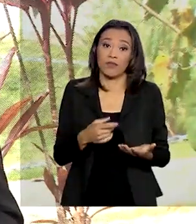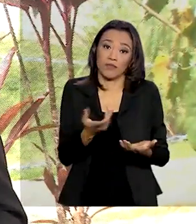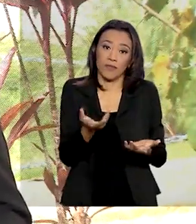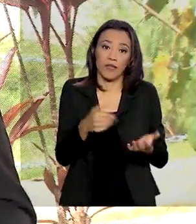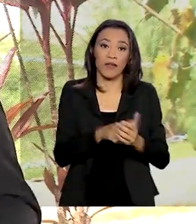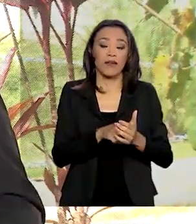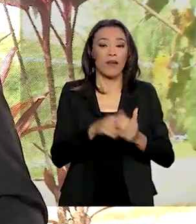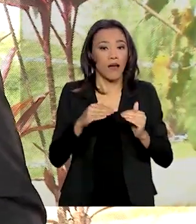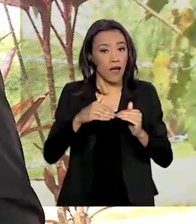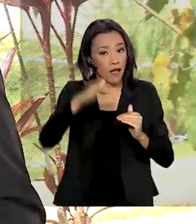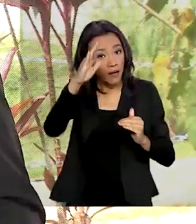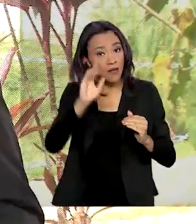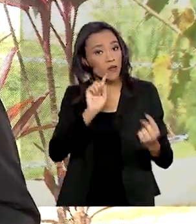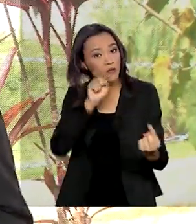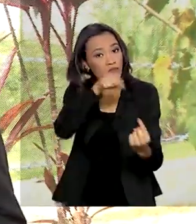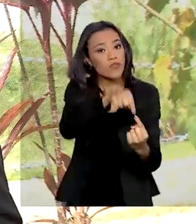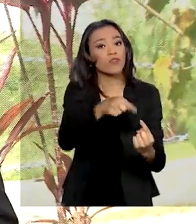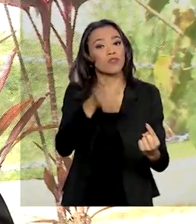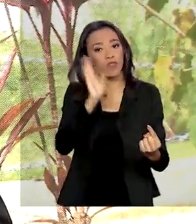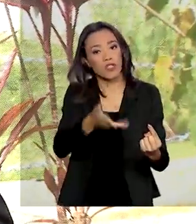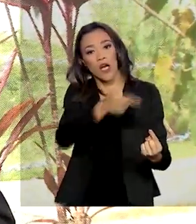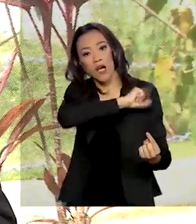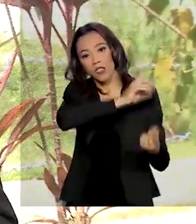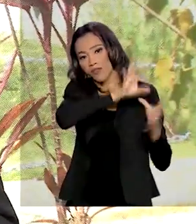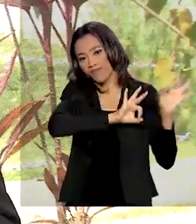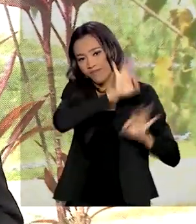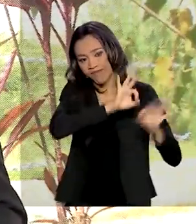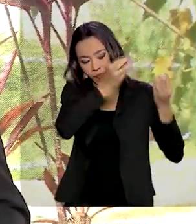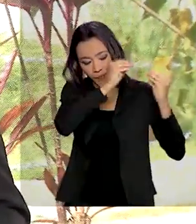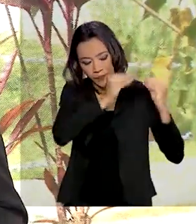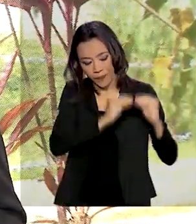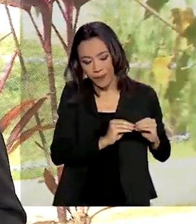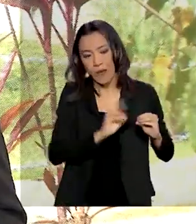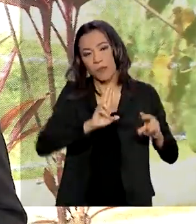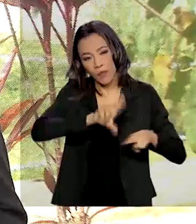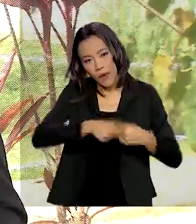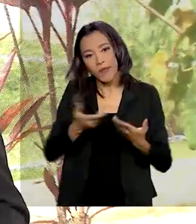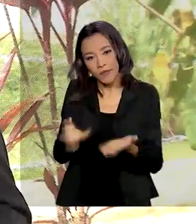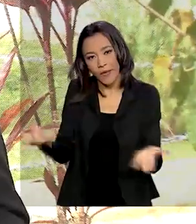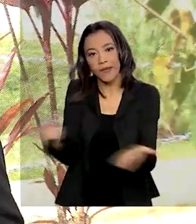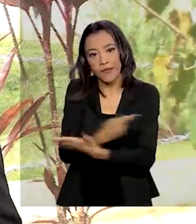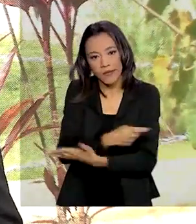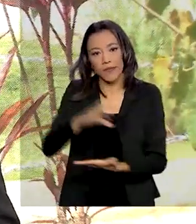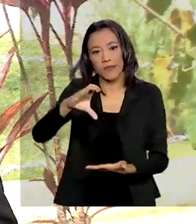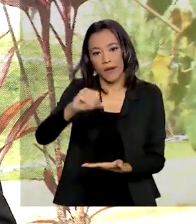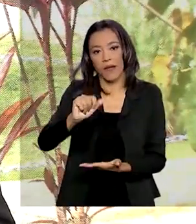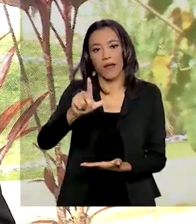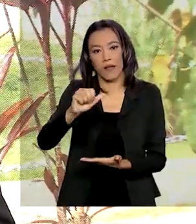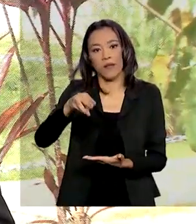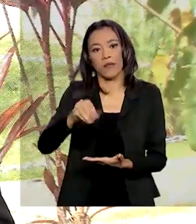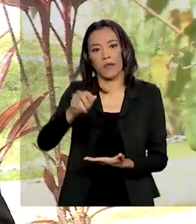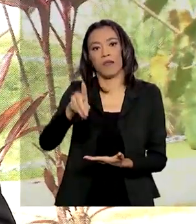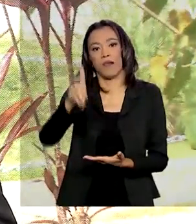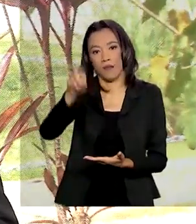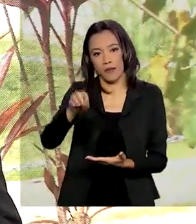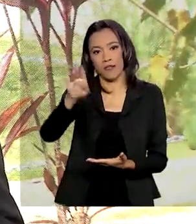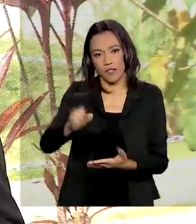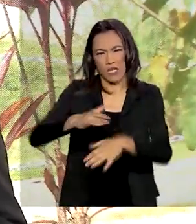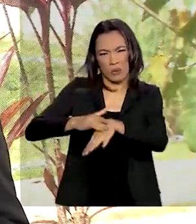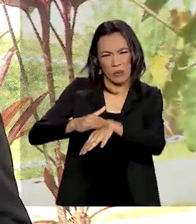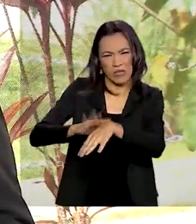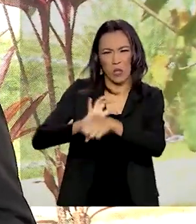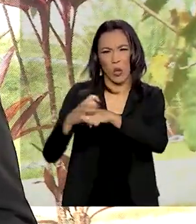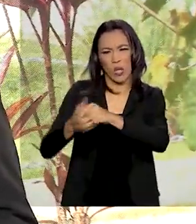ano. E liberando, sim, recursos para serem utilizados em ações de combate à crise provocada pelo coronavírus no país.